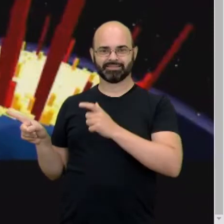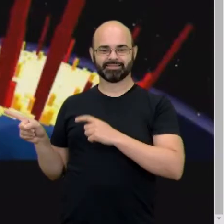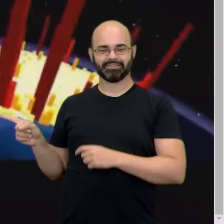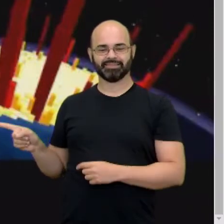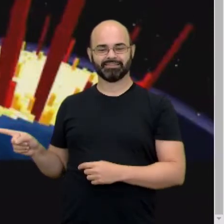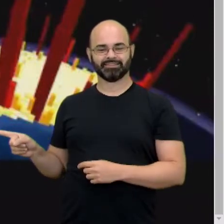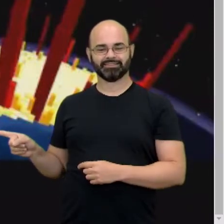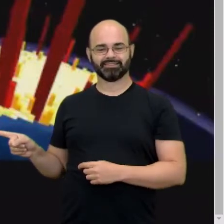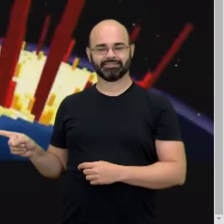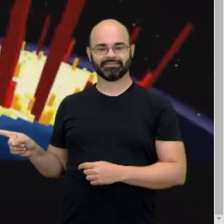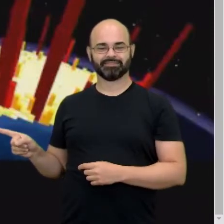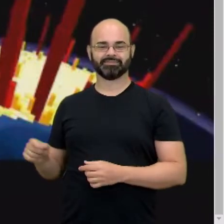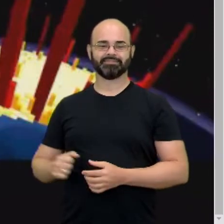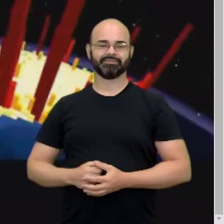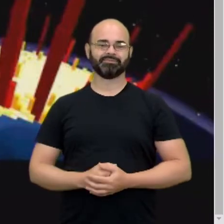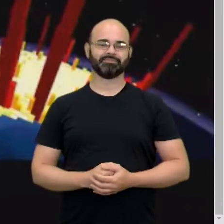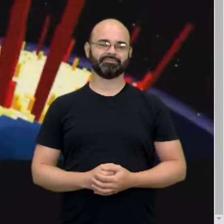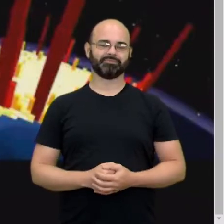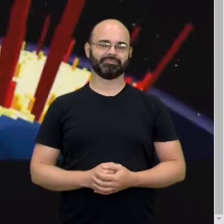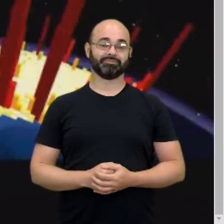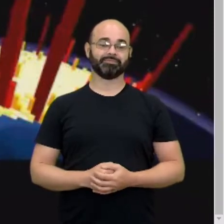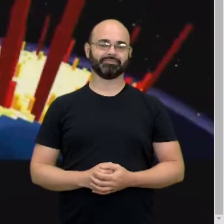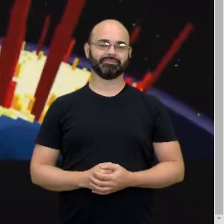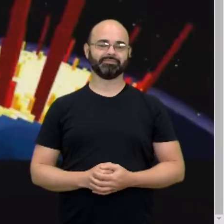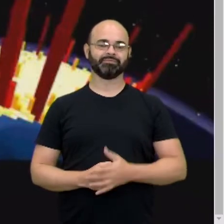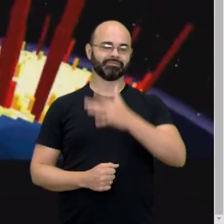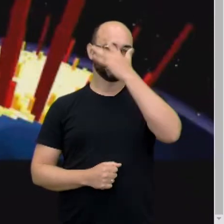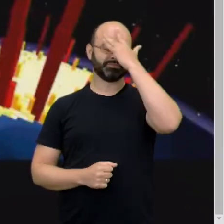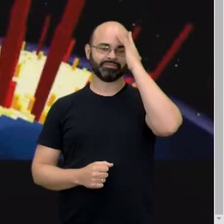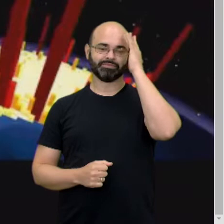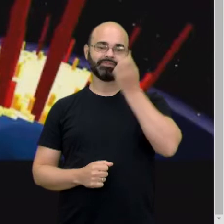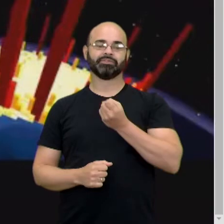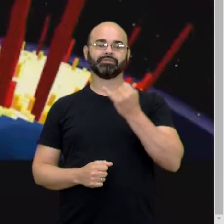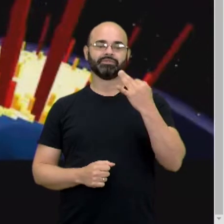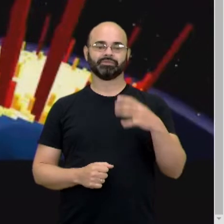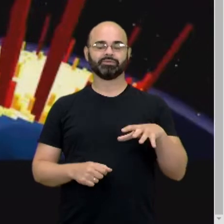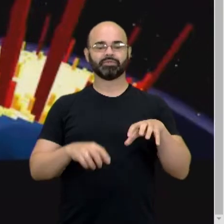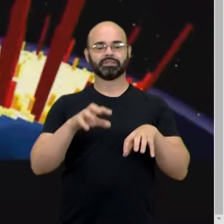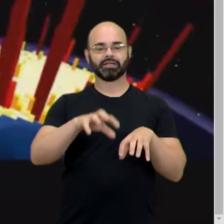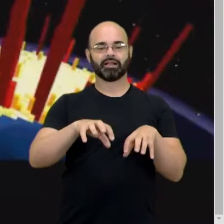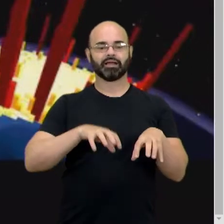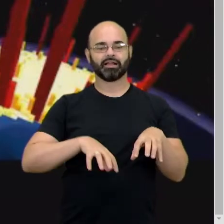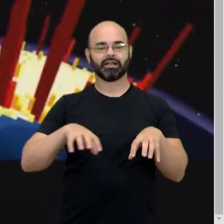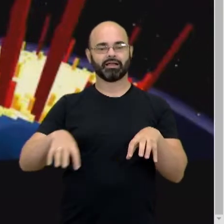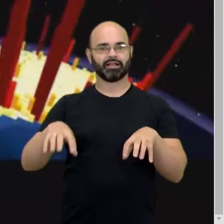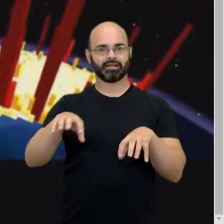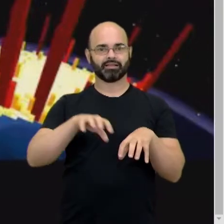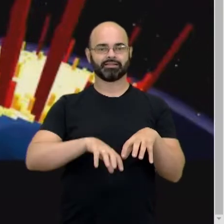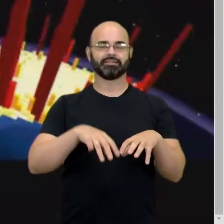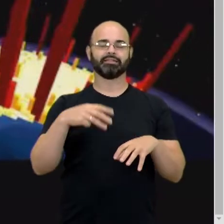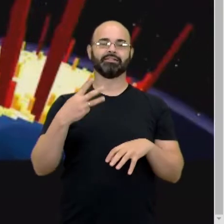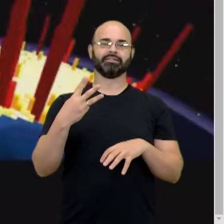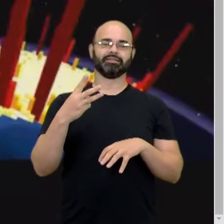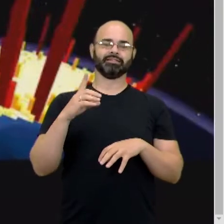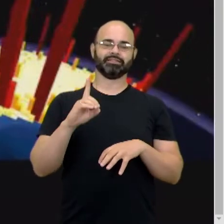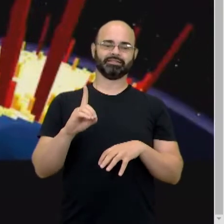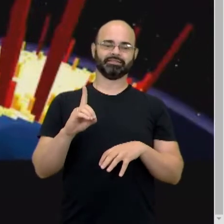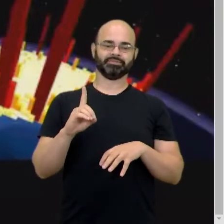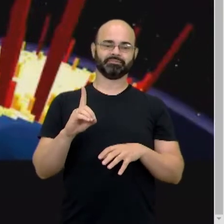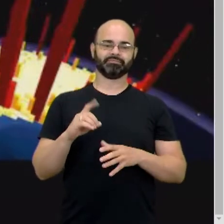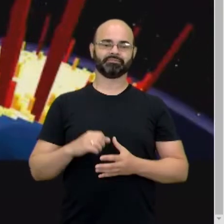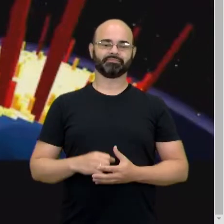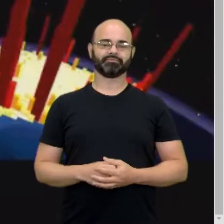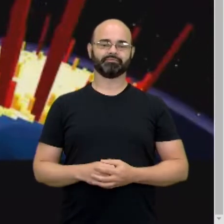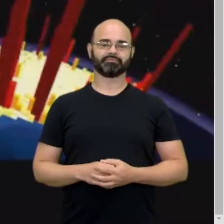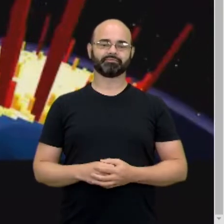Densidade demográfica representa a quantidade de habitantes por unidade de área em modelos tridimensionais. Ela é